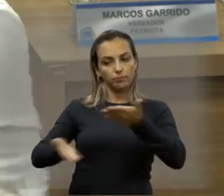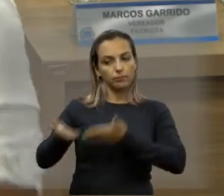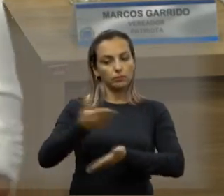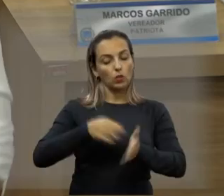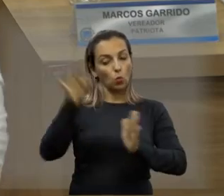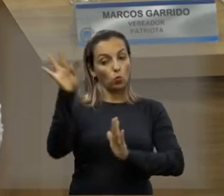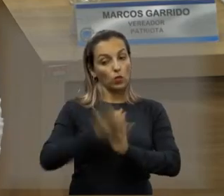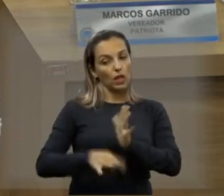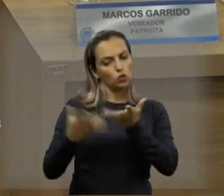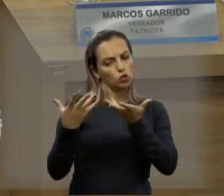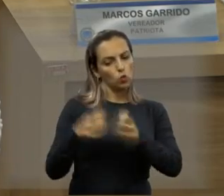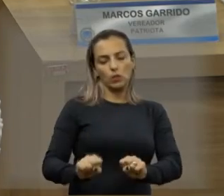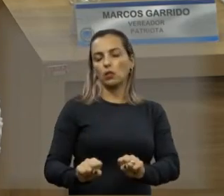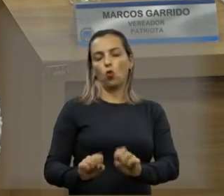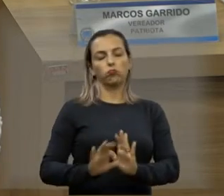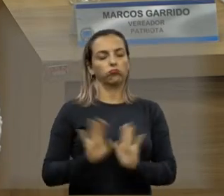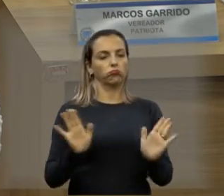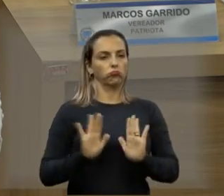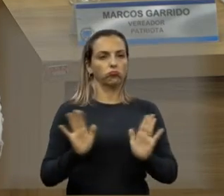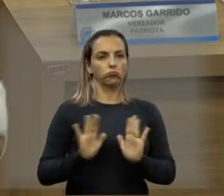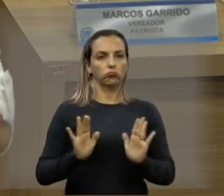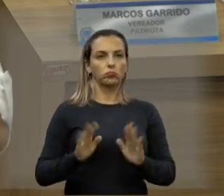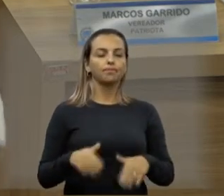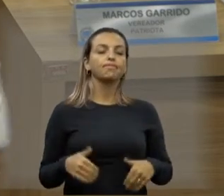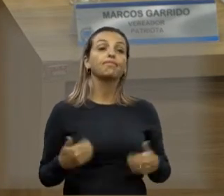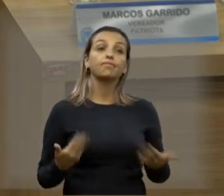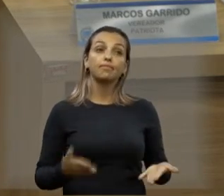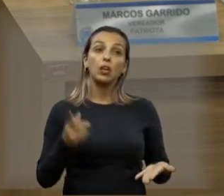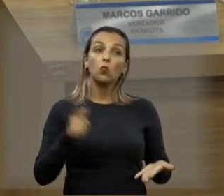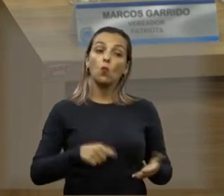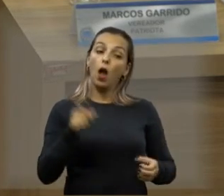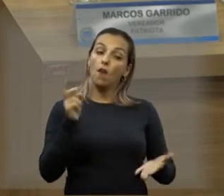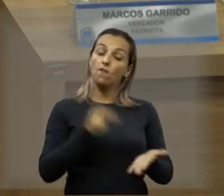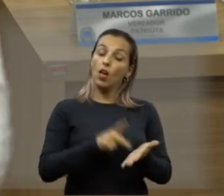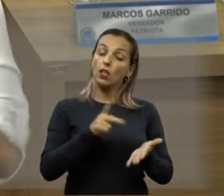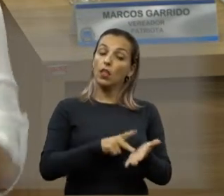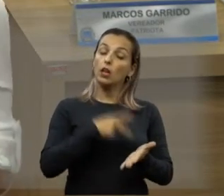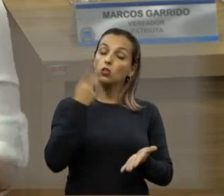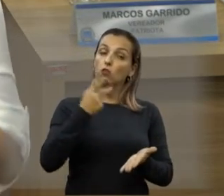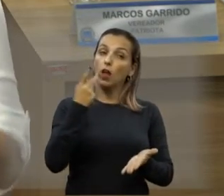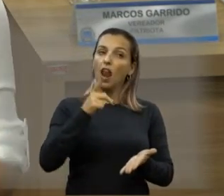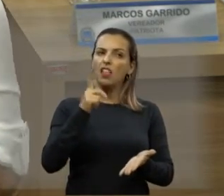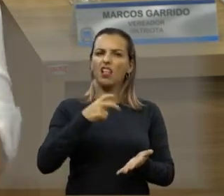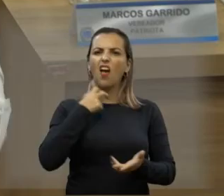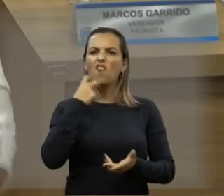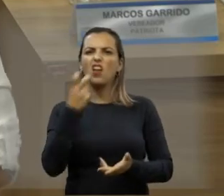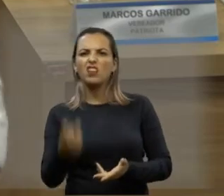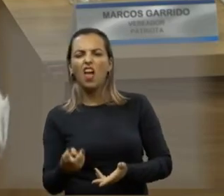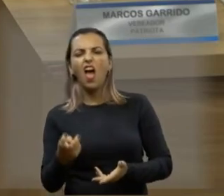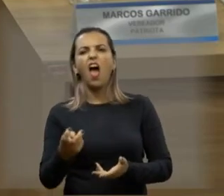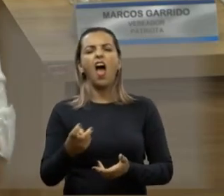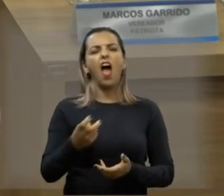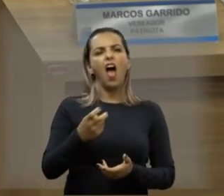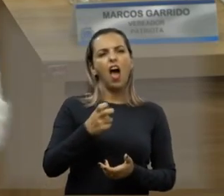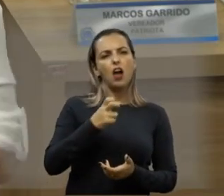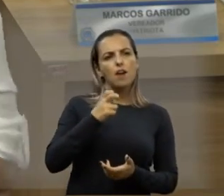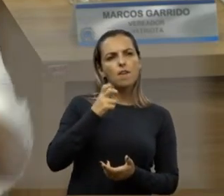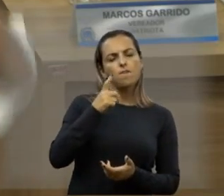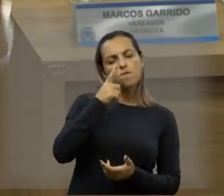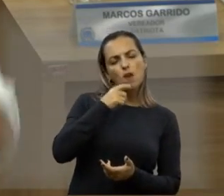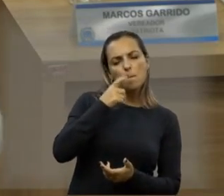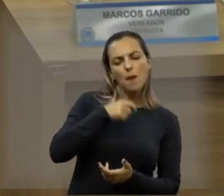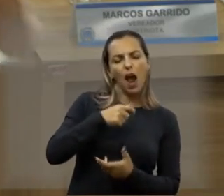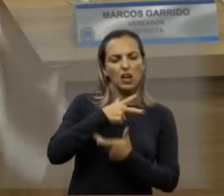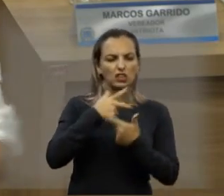segunda emenda não aceitou bom então é restabelecer a verdade aqui porque daí gritava fica vermelho máscara do